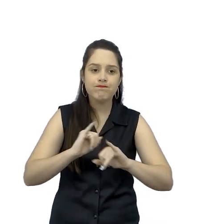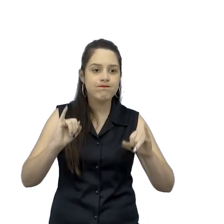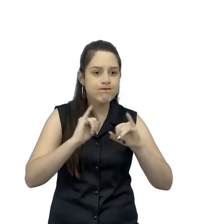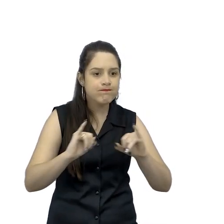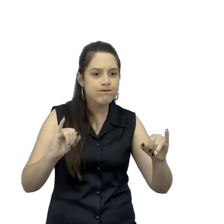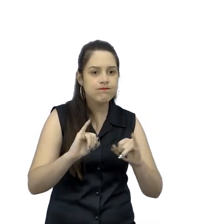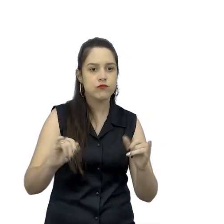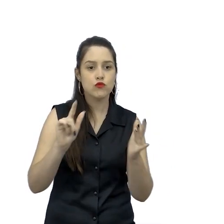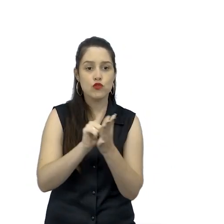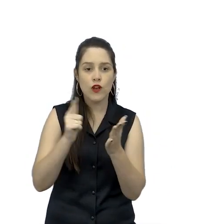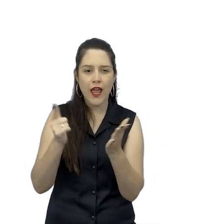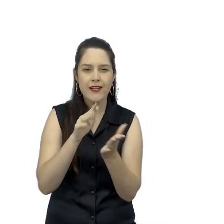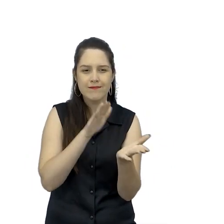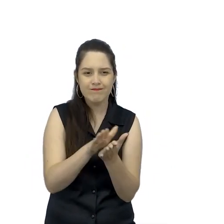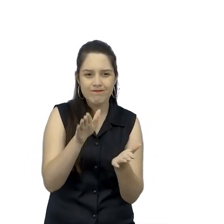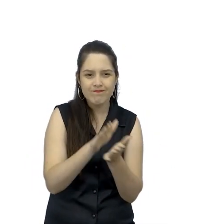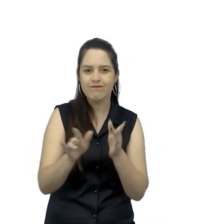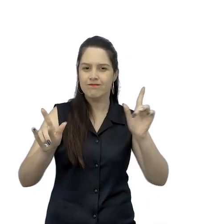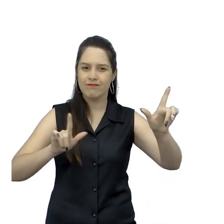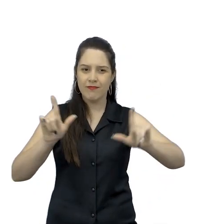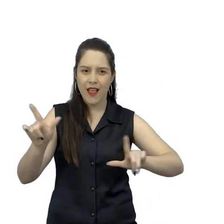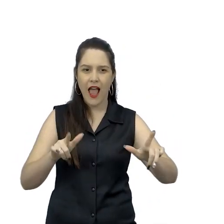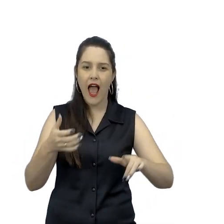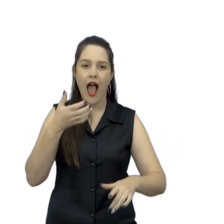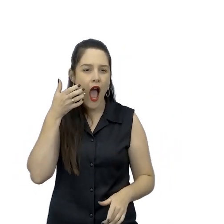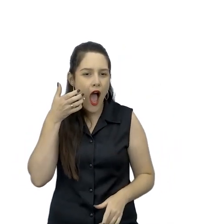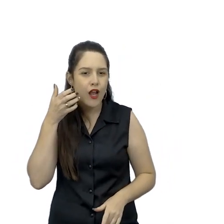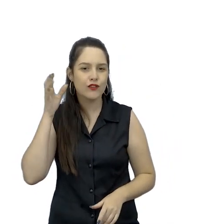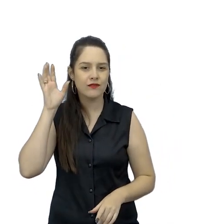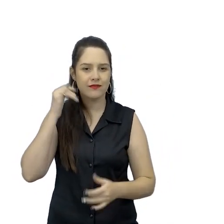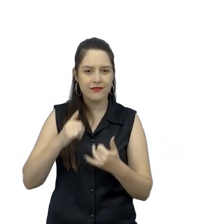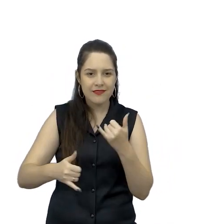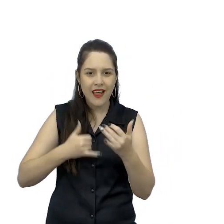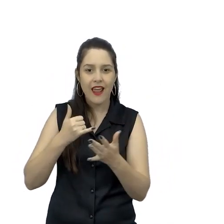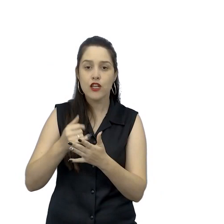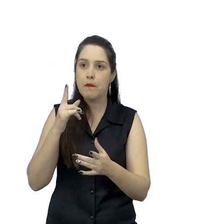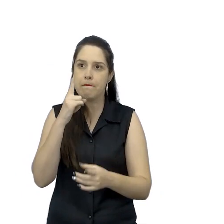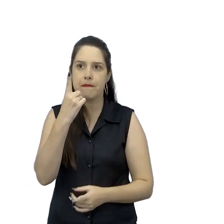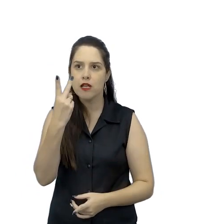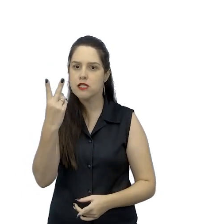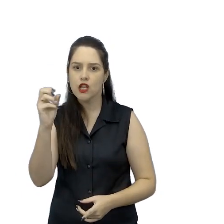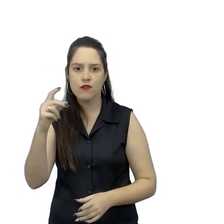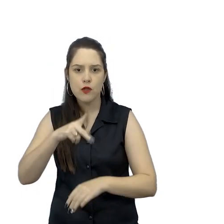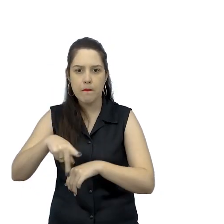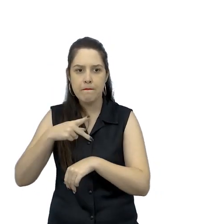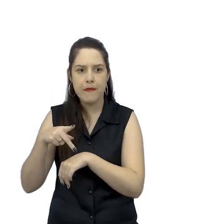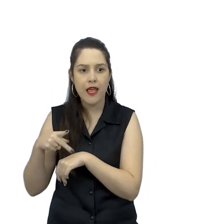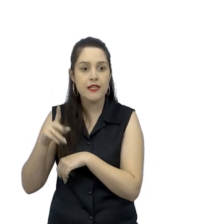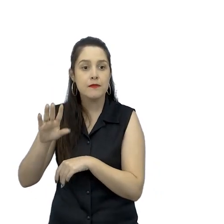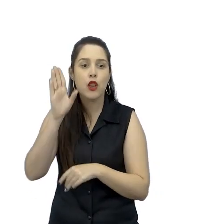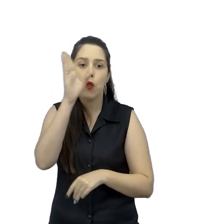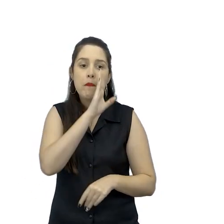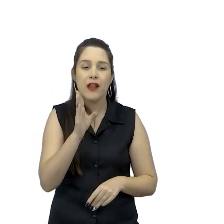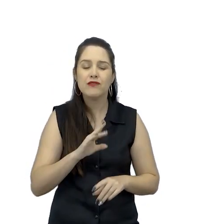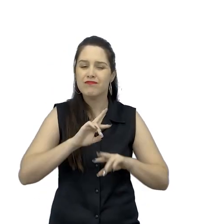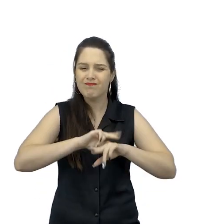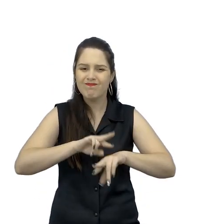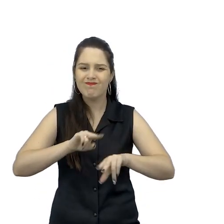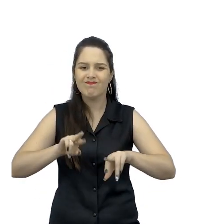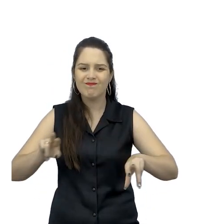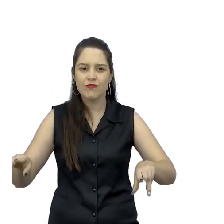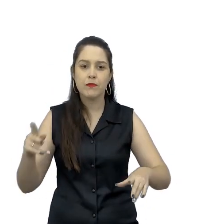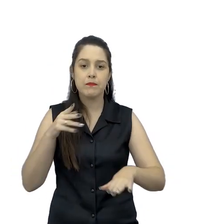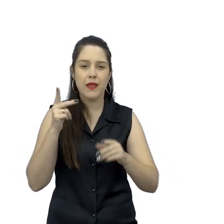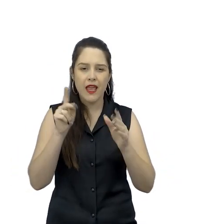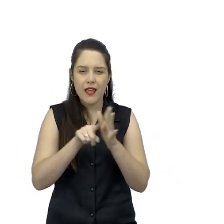jornais impressos, televisão, rádio e internet, em mais de 120 países. No Brasil, diversas equipes de pesquisadores